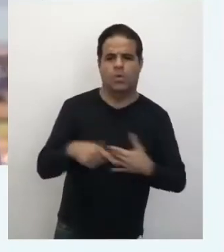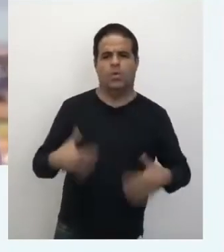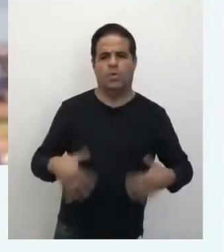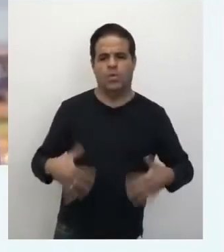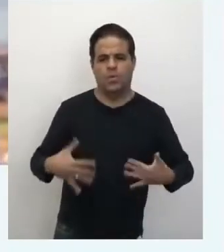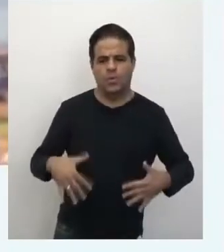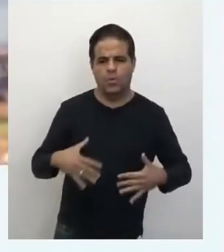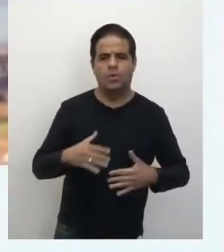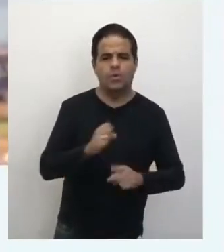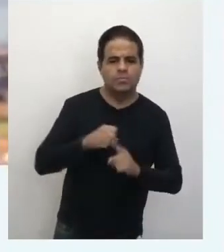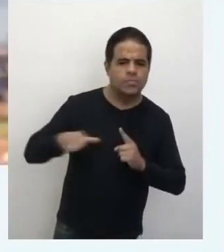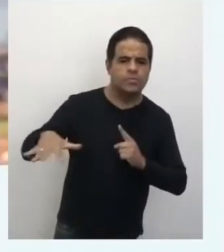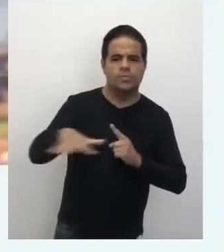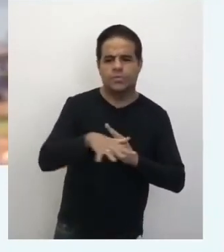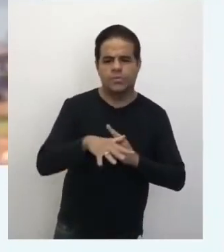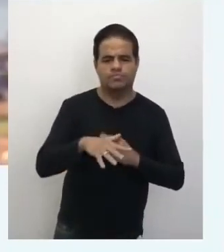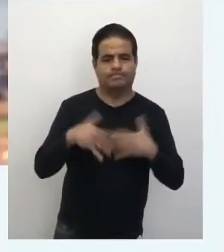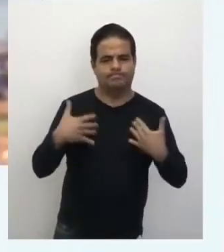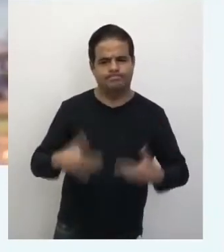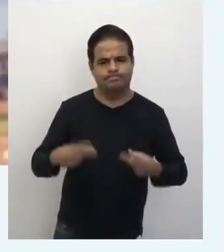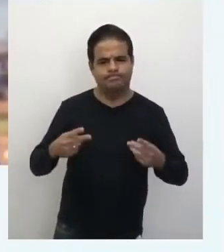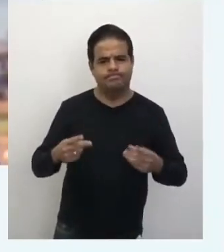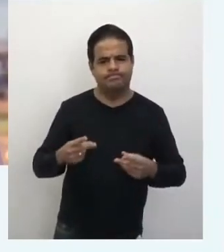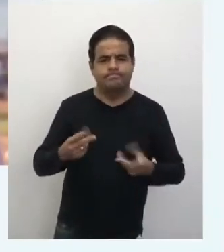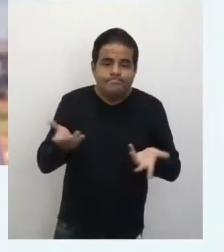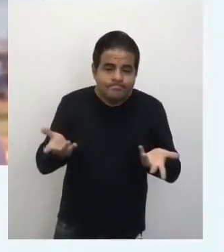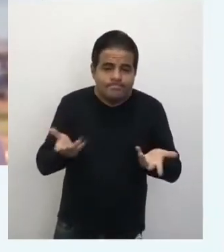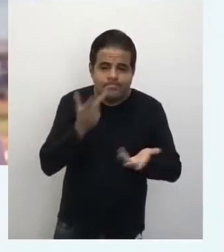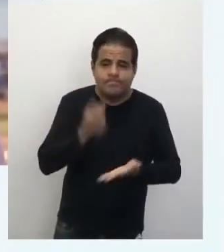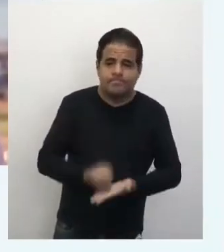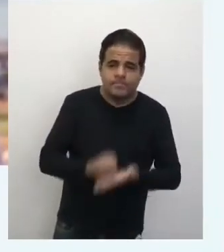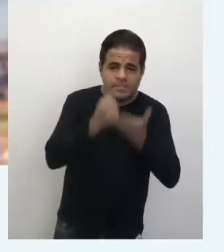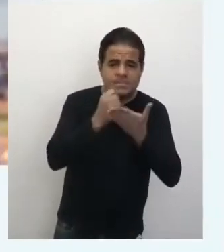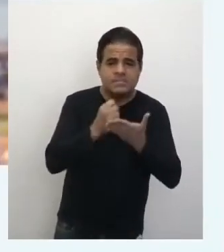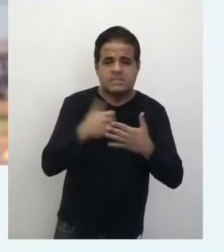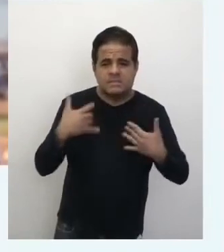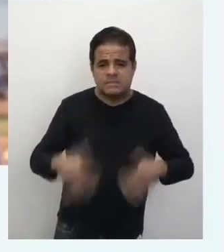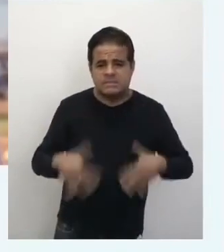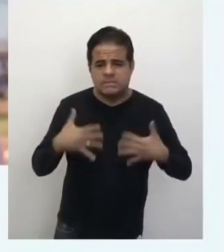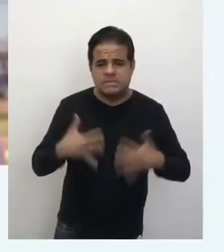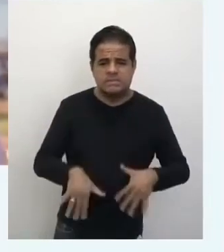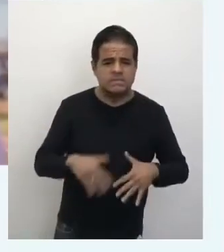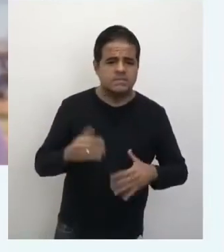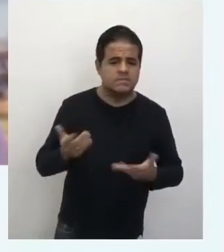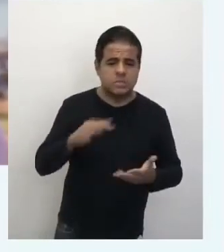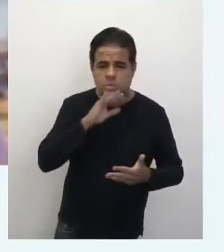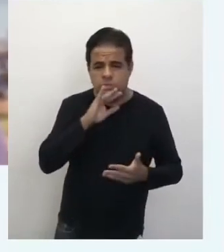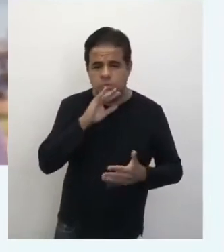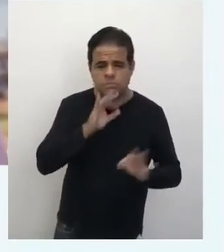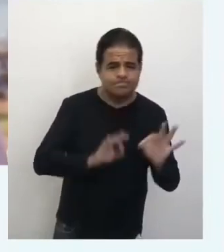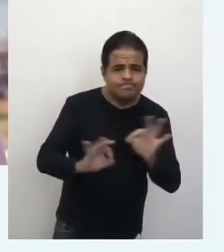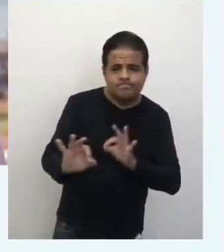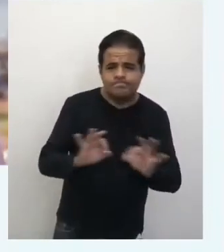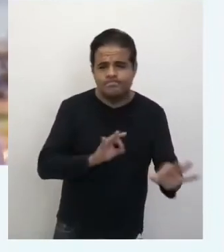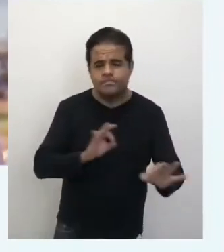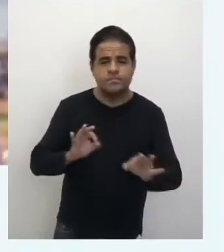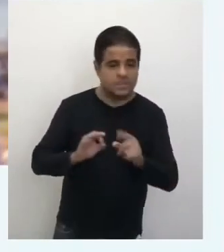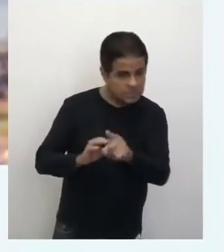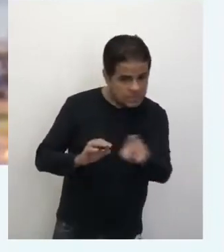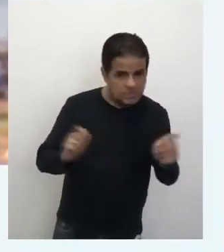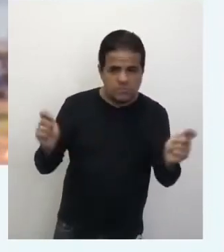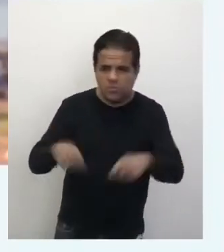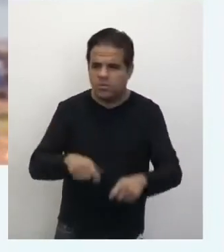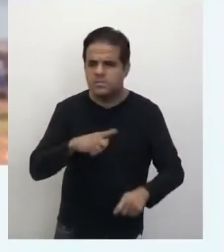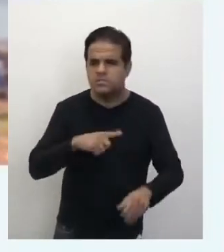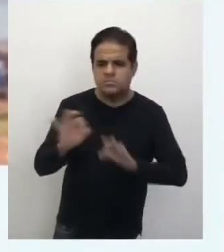vista socioambiental, nós estamos na idade da pedra, né? Os levantamentos são precários, são mal feitos, né? Então, para que você possa ter